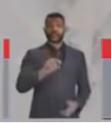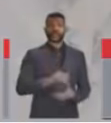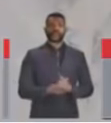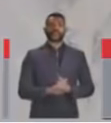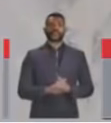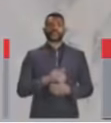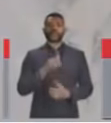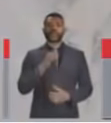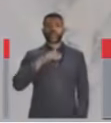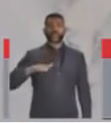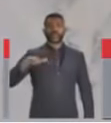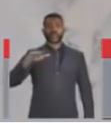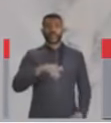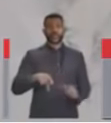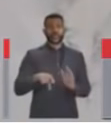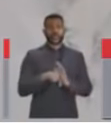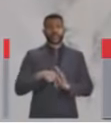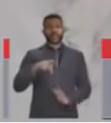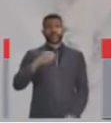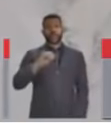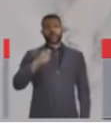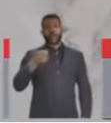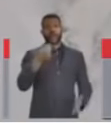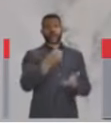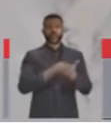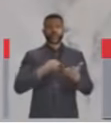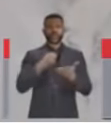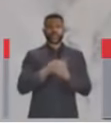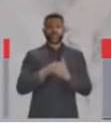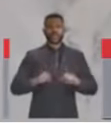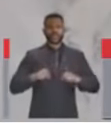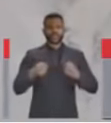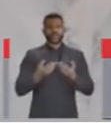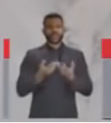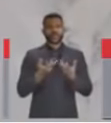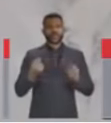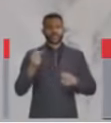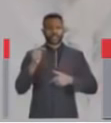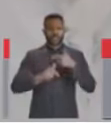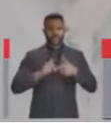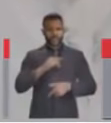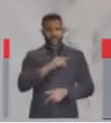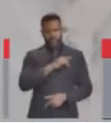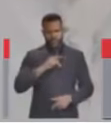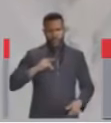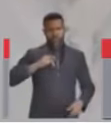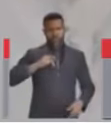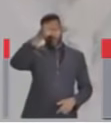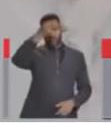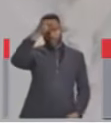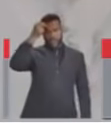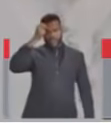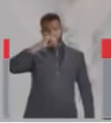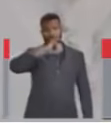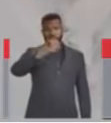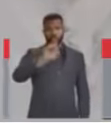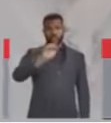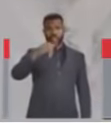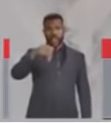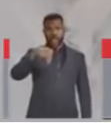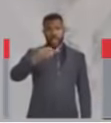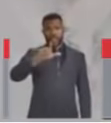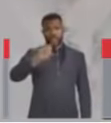os Servidores Municipais e possam em luta em defesa da qualidade dos serviços públicos o prefeito Jean Lopes se